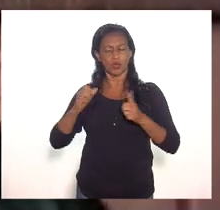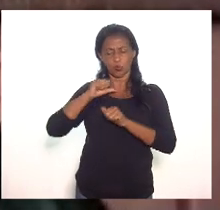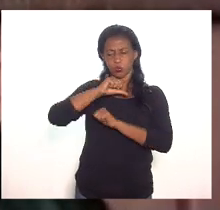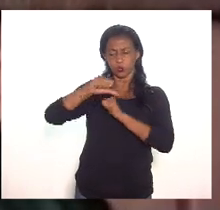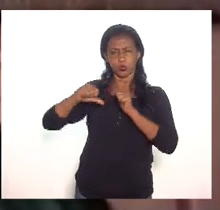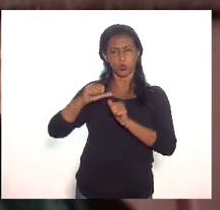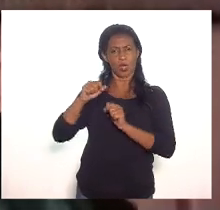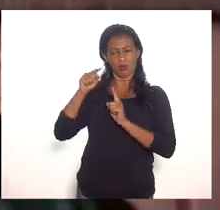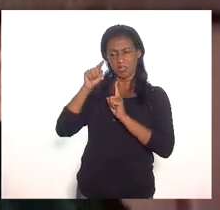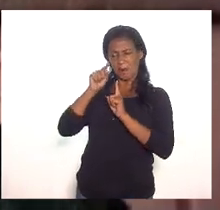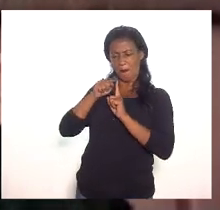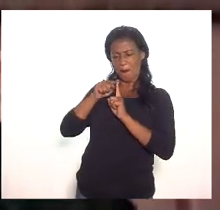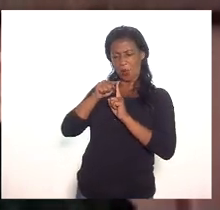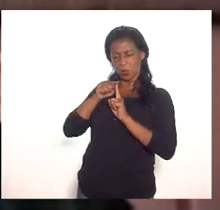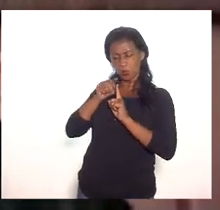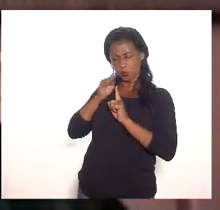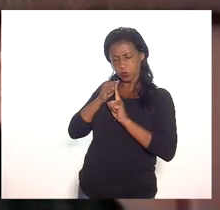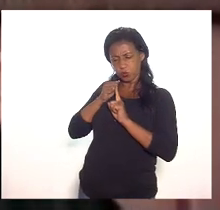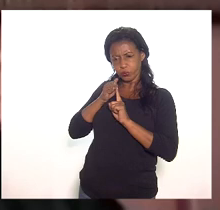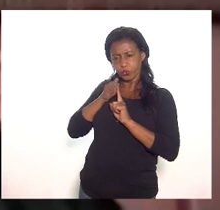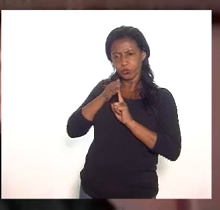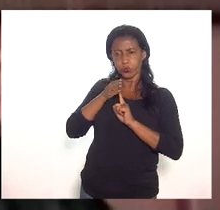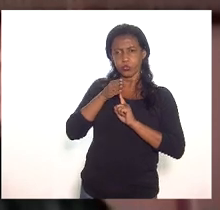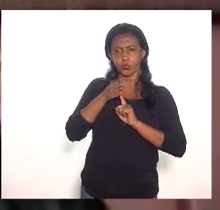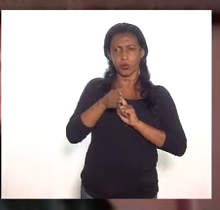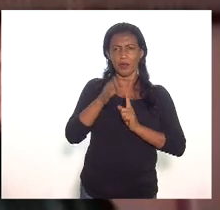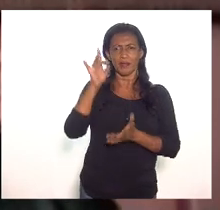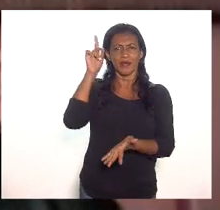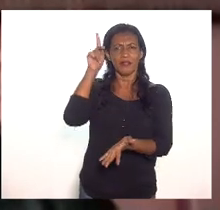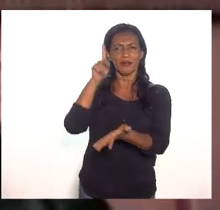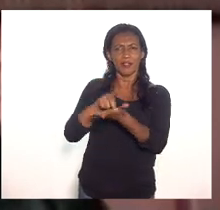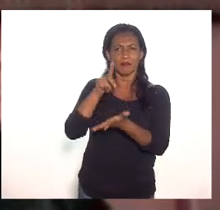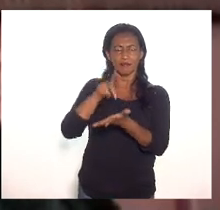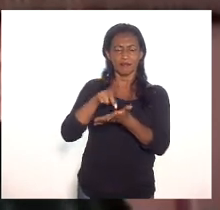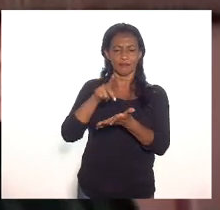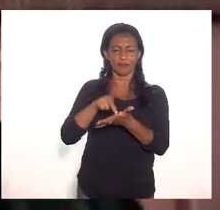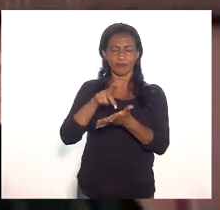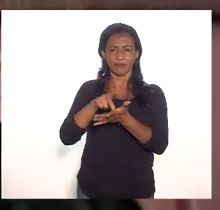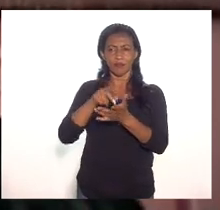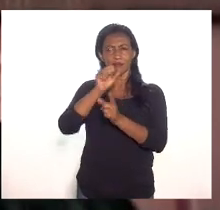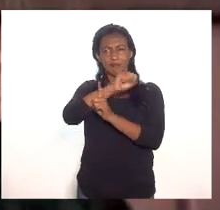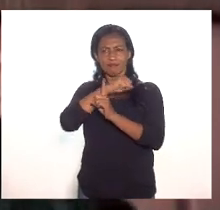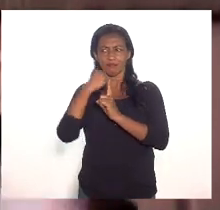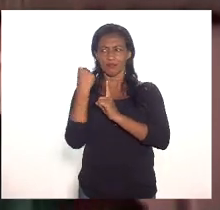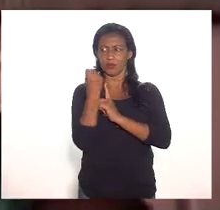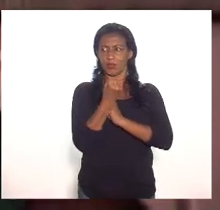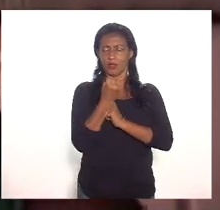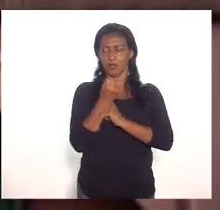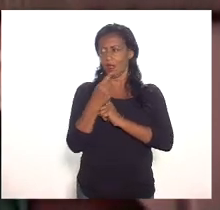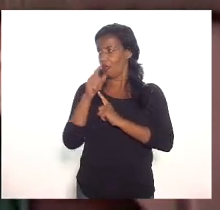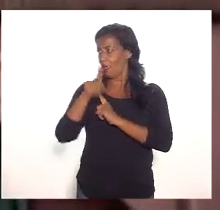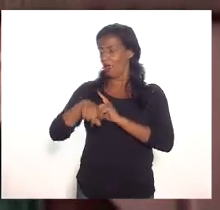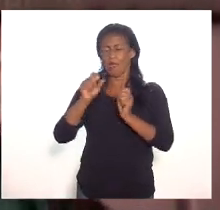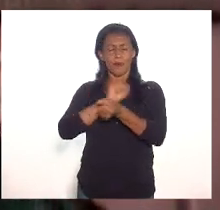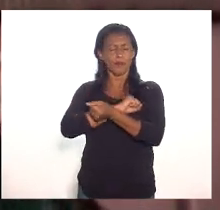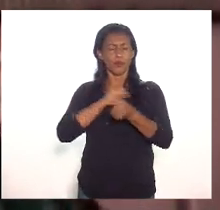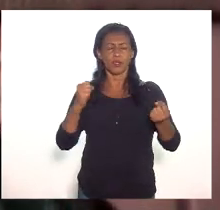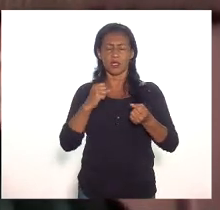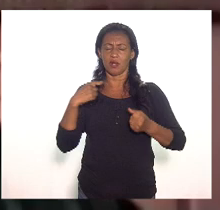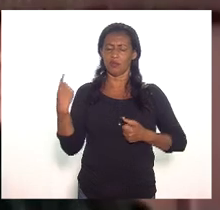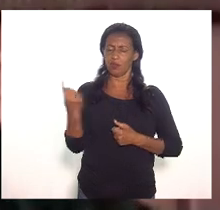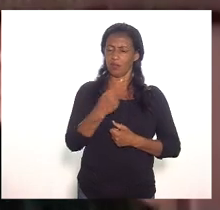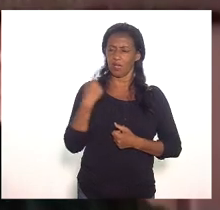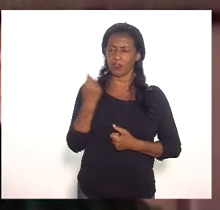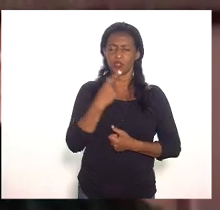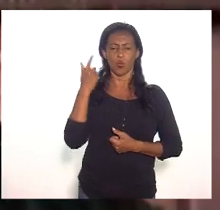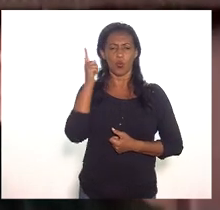de partida, da realidade da diversidade da nossa sociedade. É impossível que a gente continue convivendo